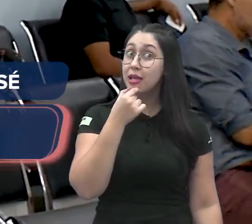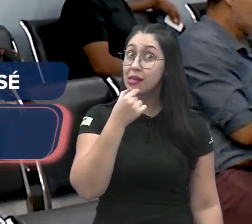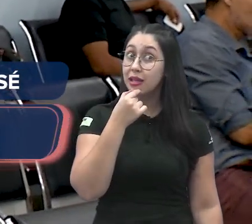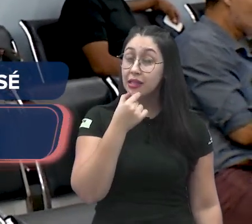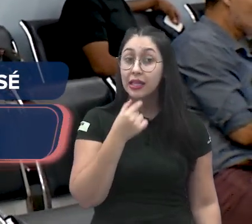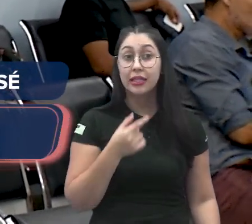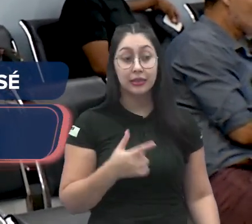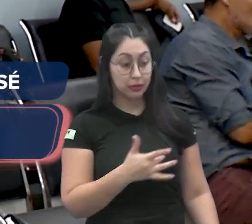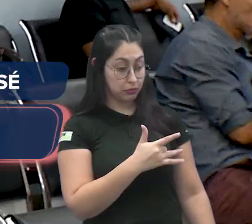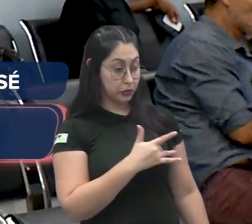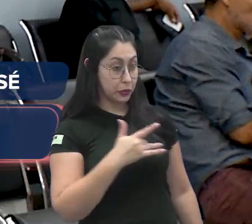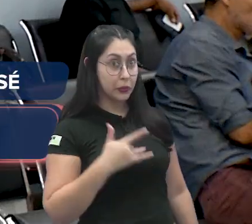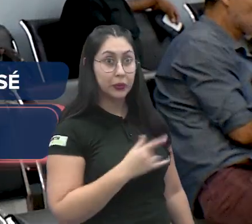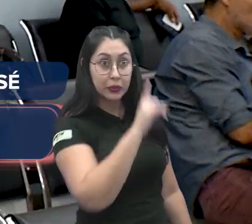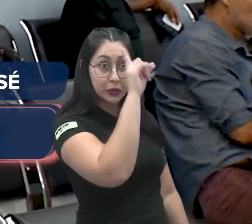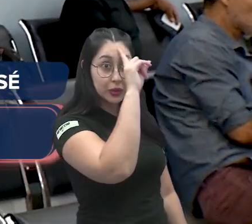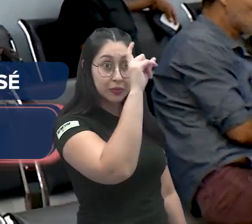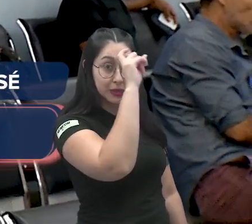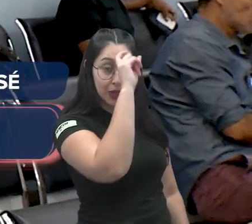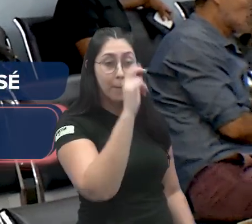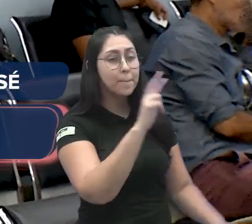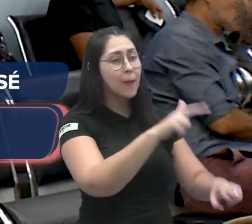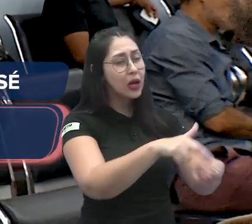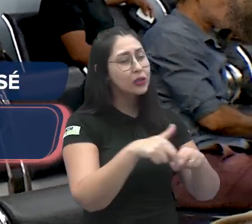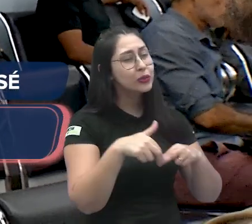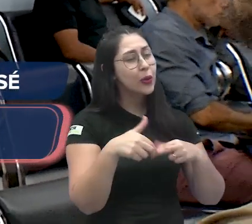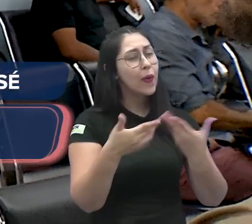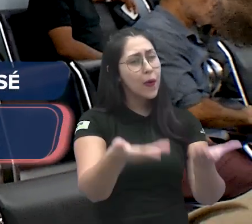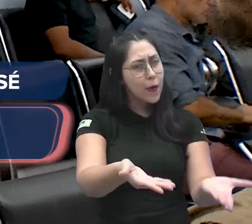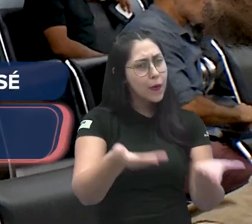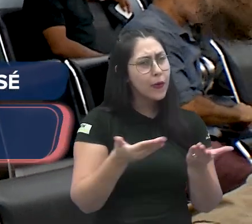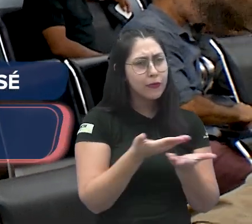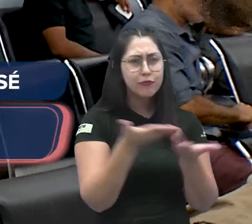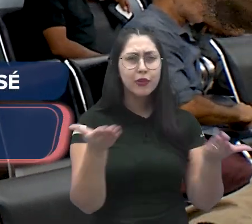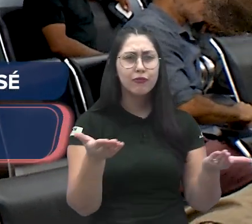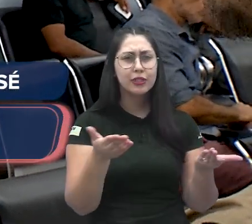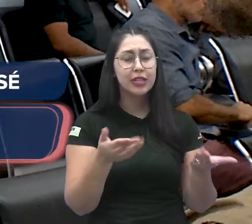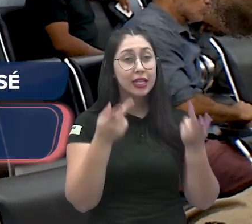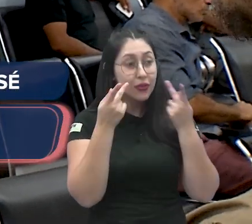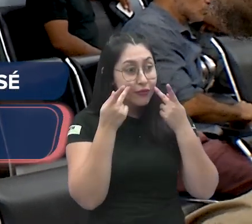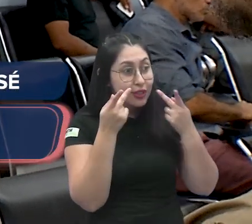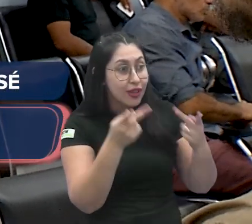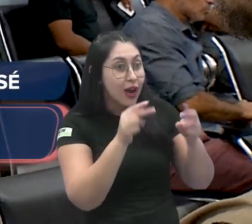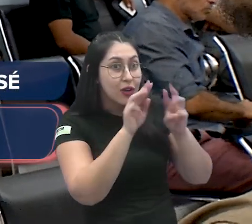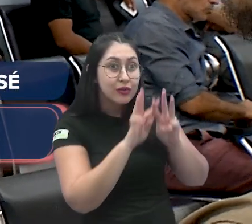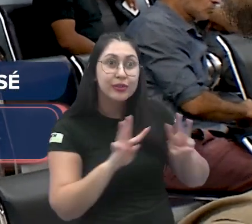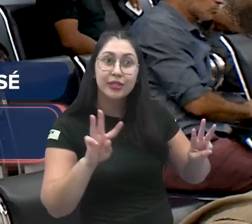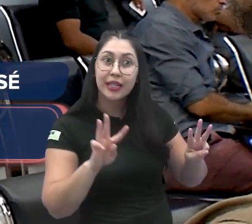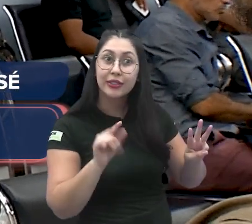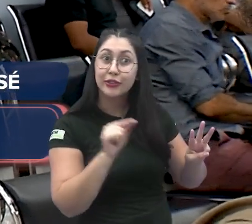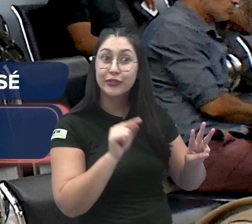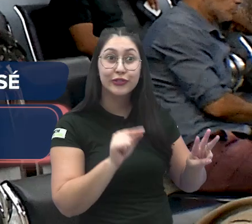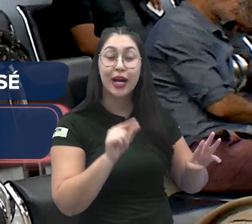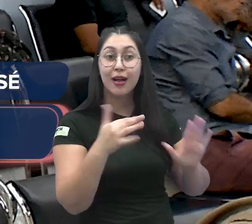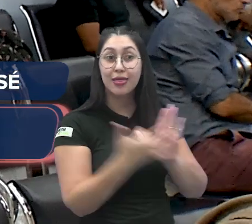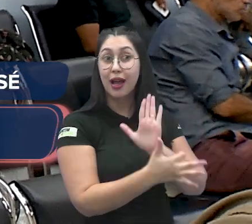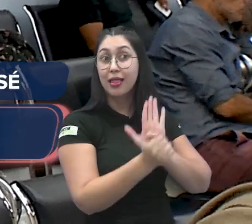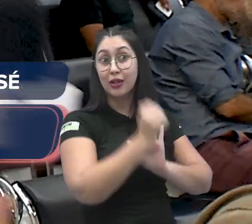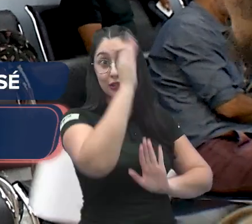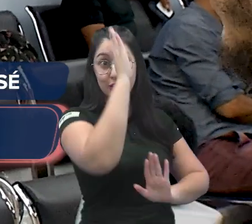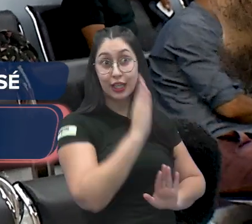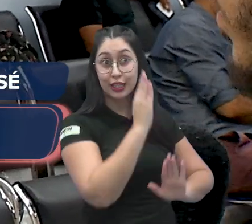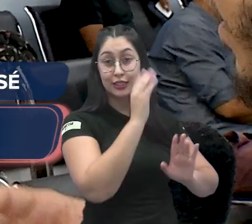né? Saúde hospitalar. Então, assim, convido a todos a visitar o site da Prefeitura, porque lá consegue fazer inscrição e sempre tudo gratuito,